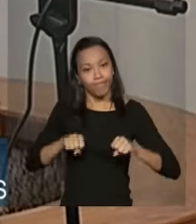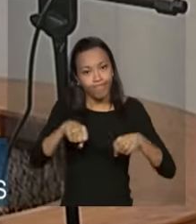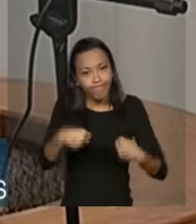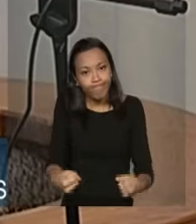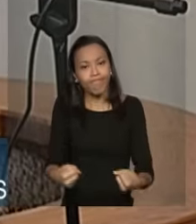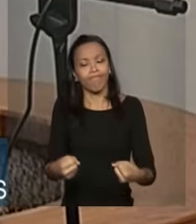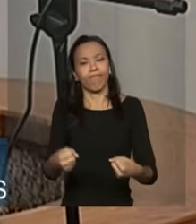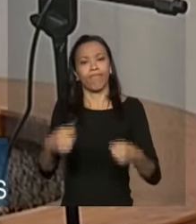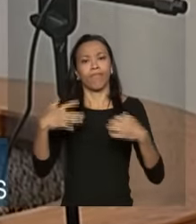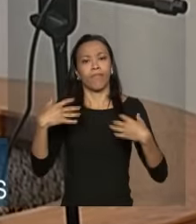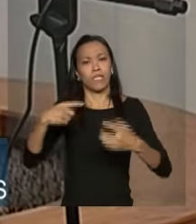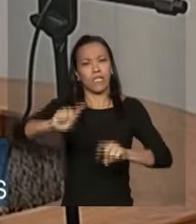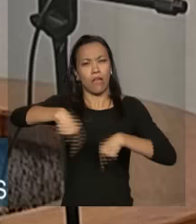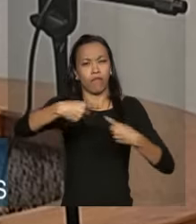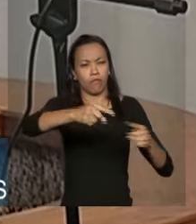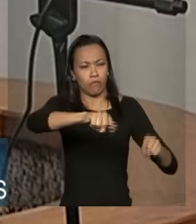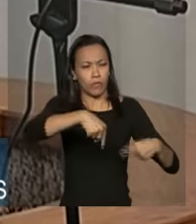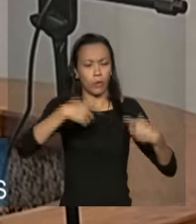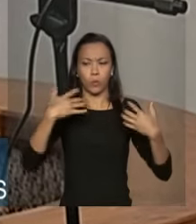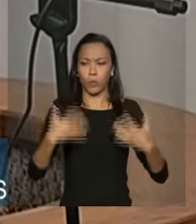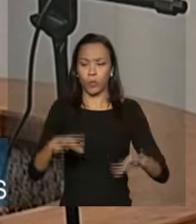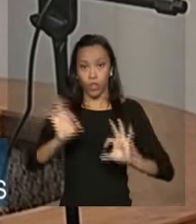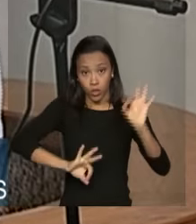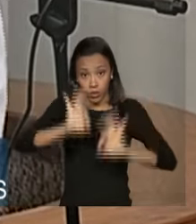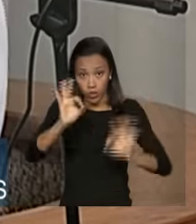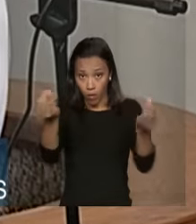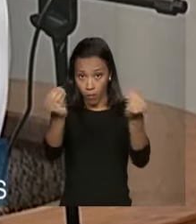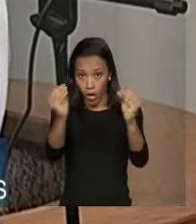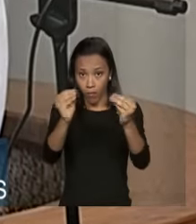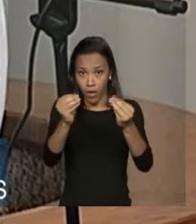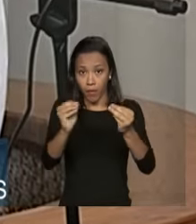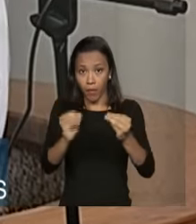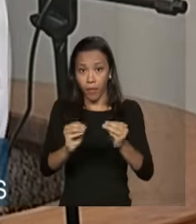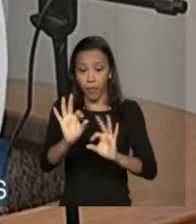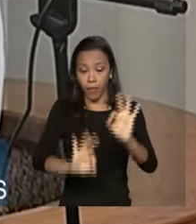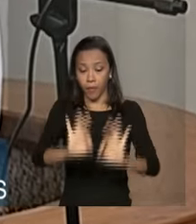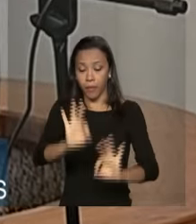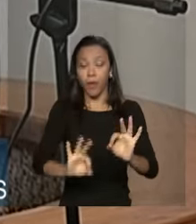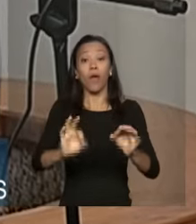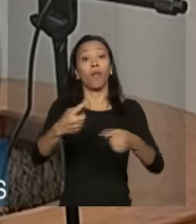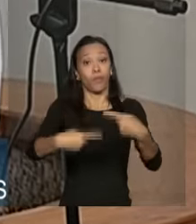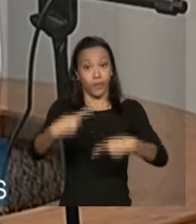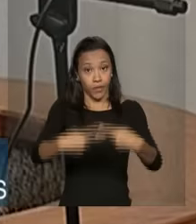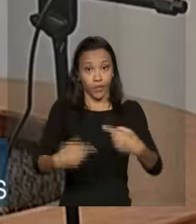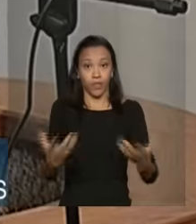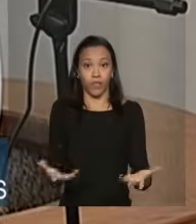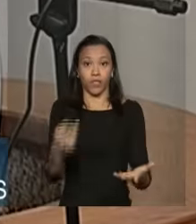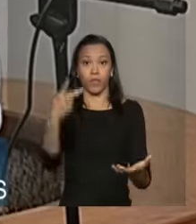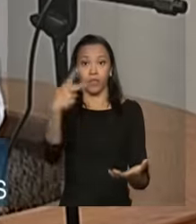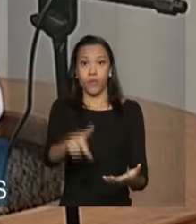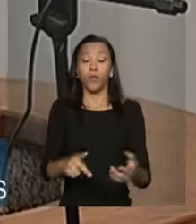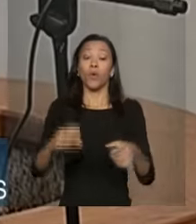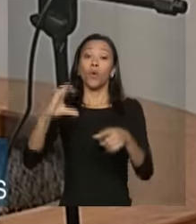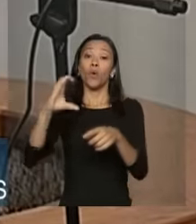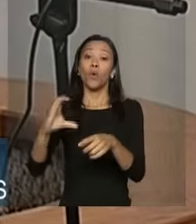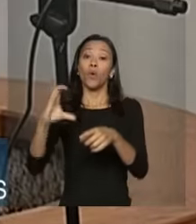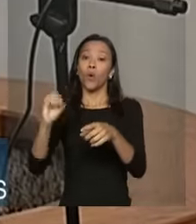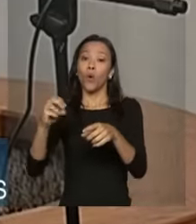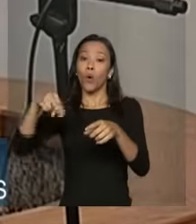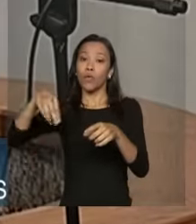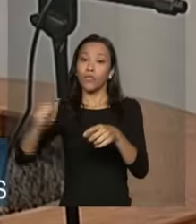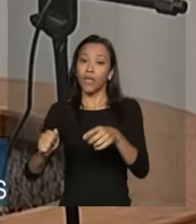desafios no sentido de construir as políticas O conatra que é um lugar espaço importante